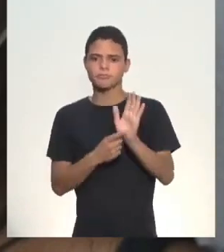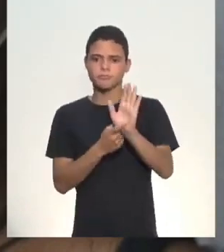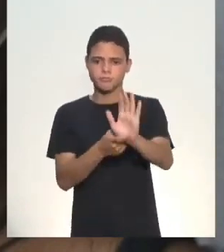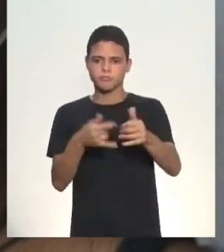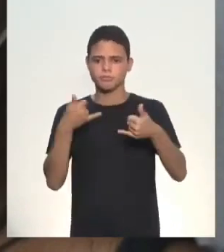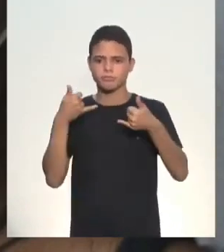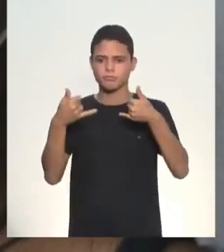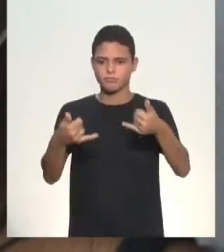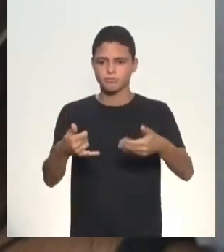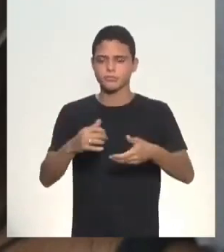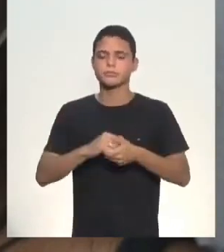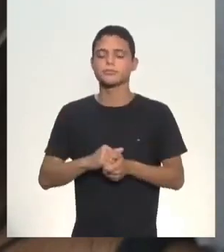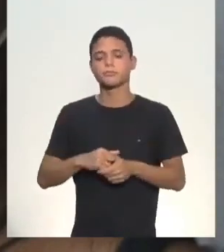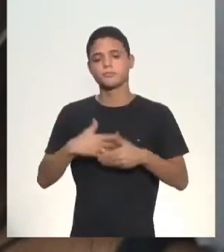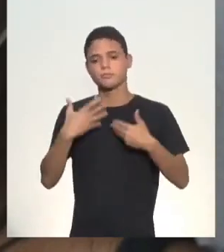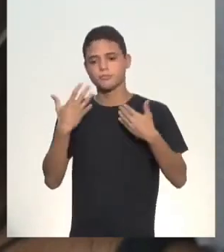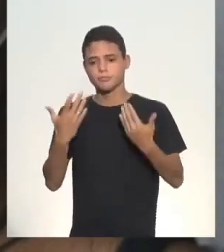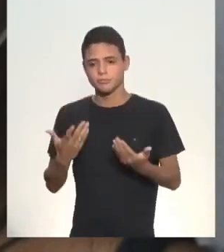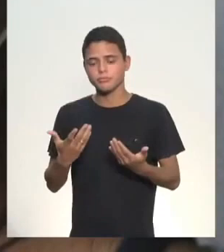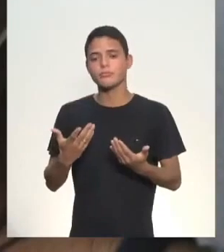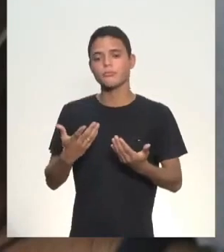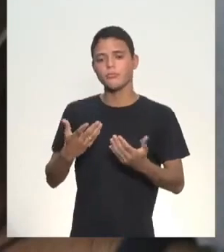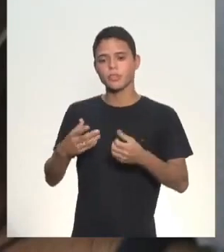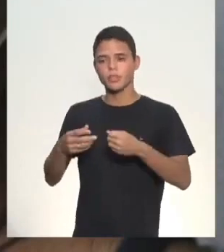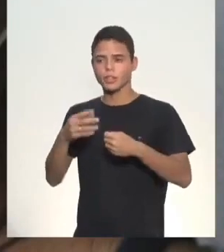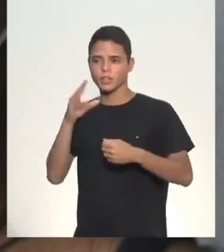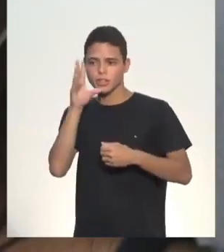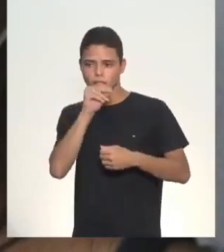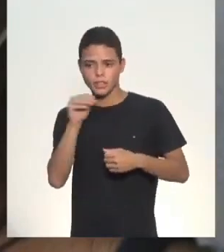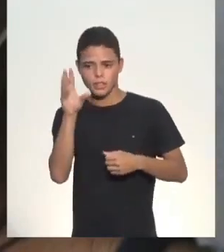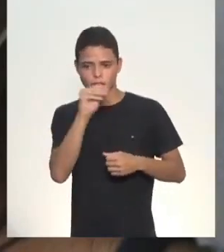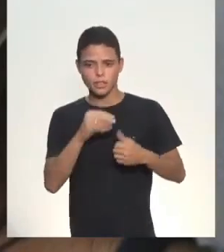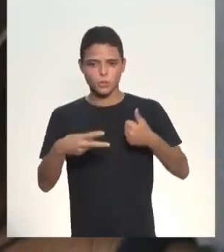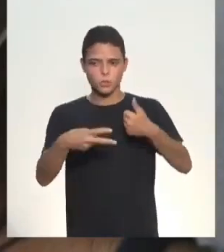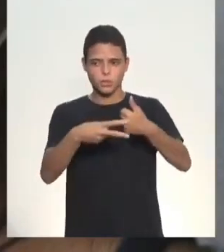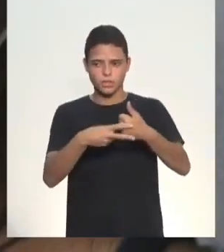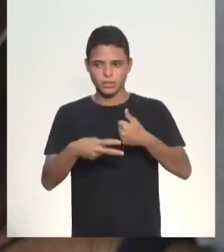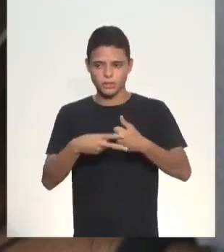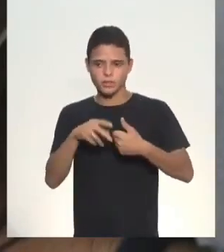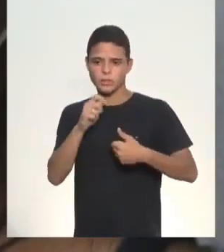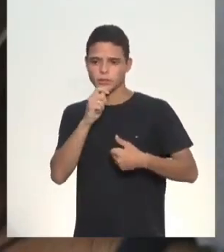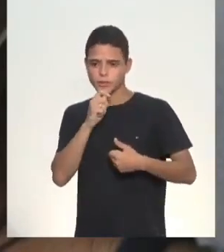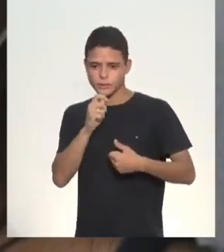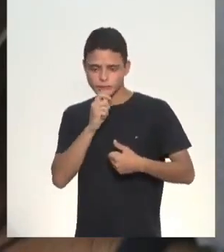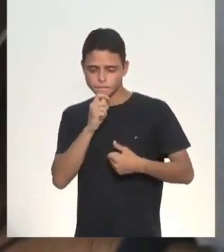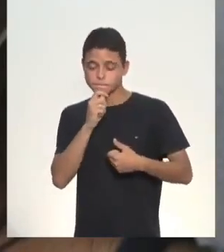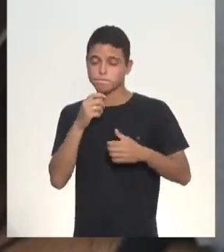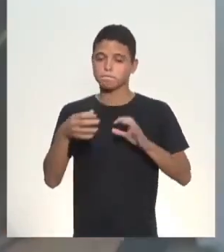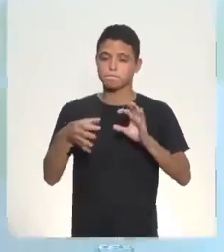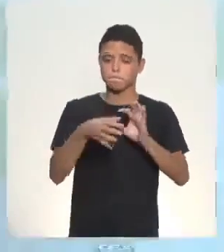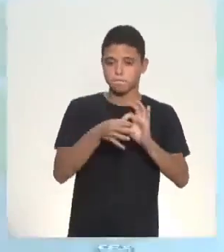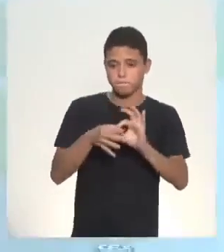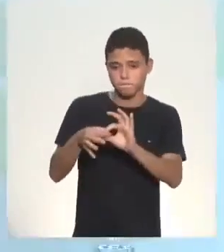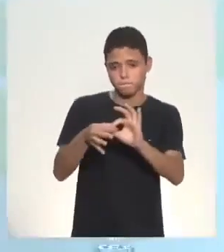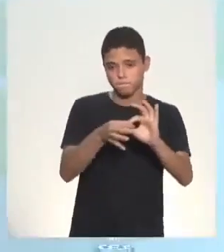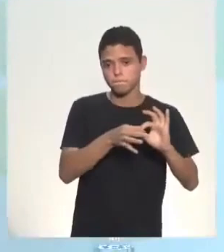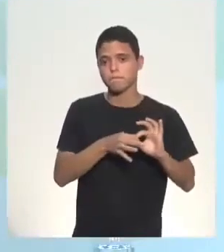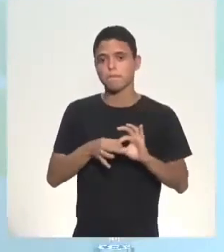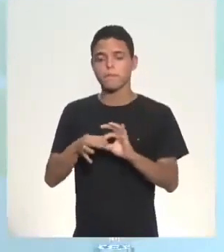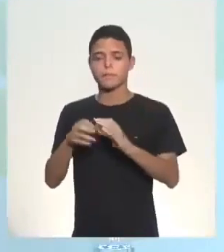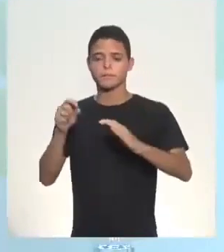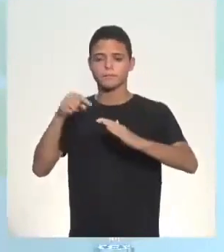enfim. É essa coisa da linguagem verbal e não verbal trabalhando juntos. Então, a gente vai aprofundar essa questão de